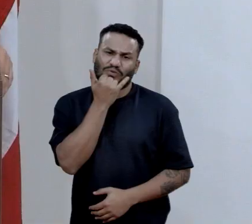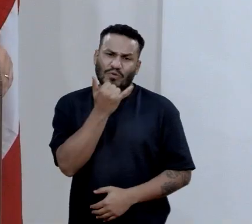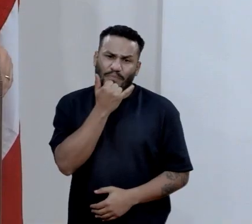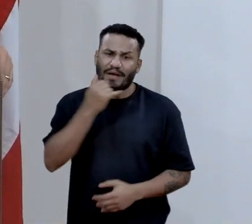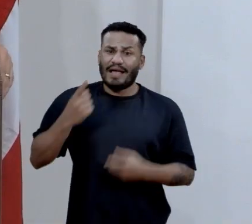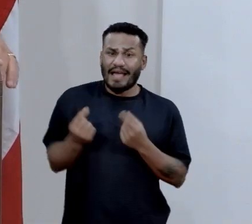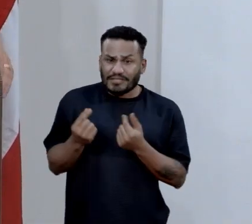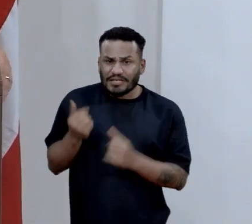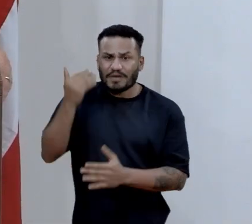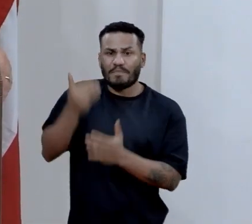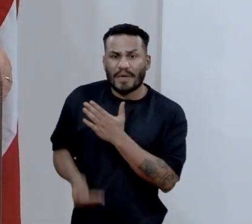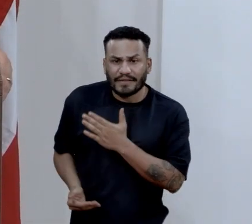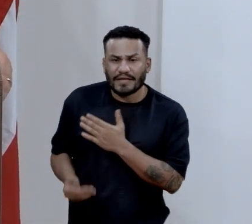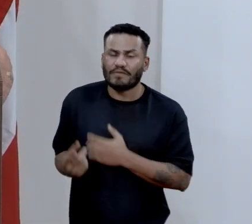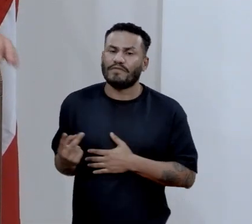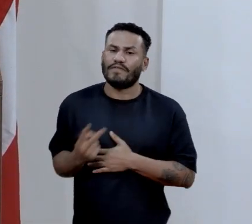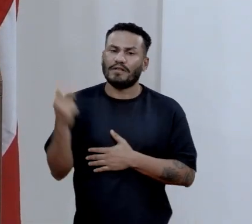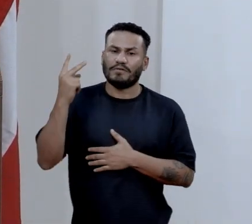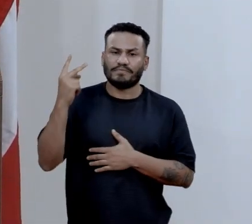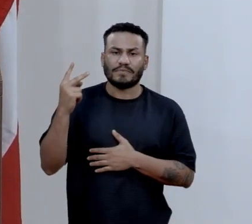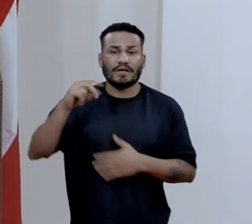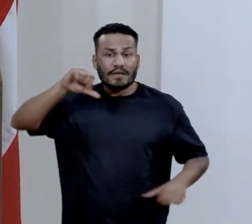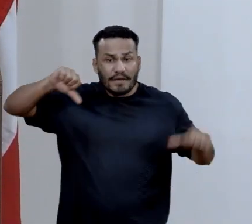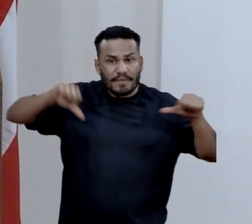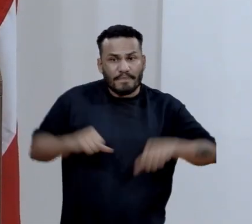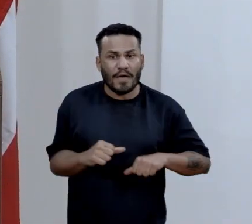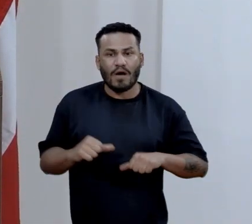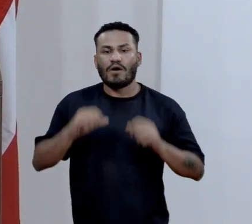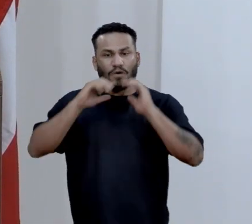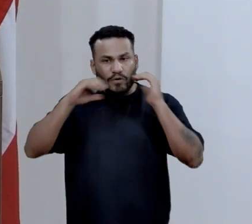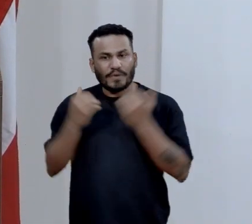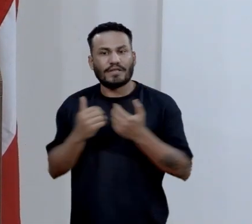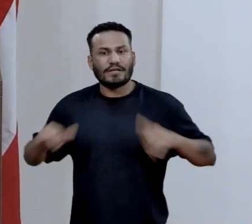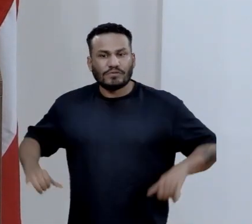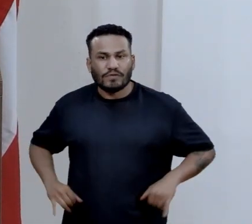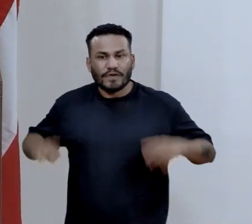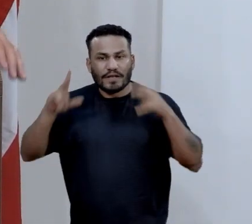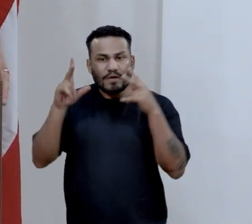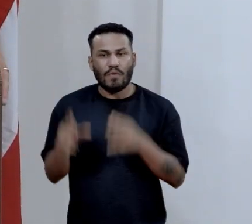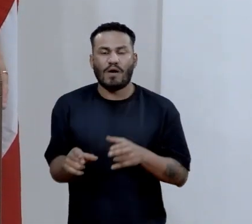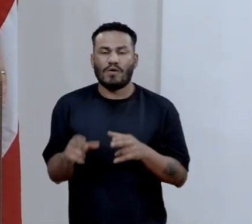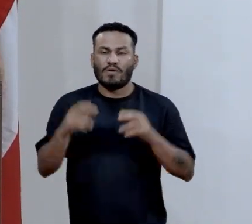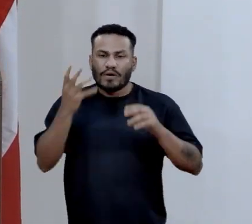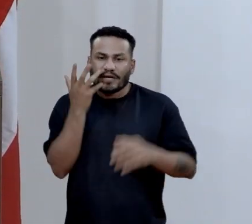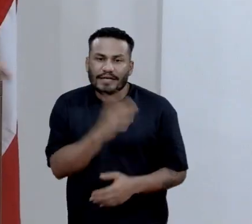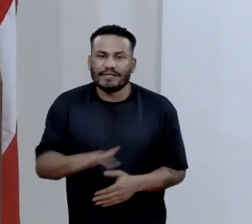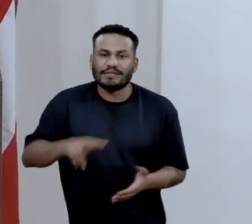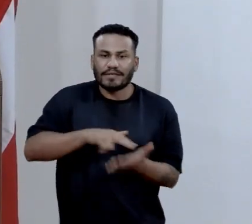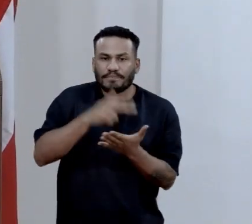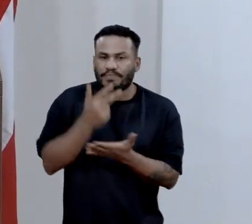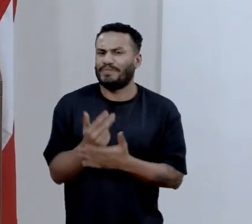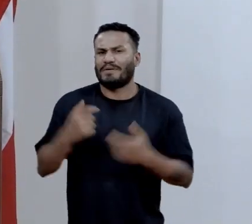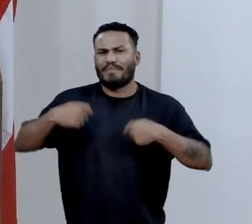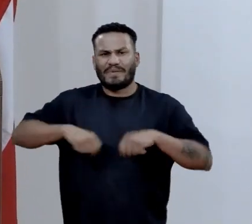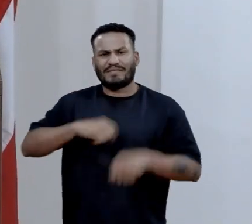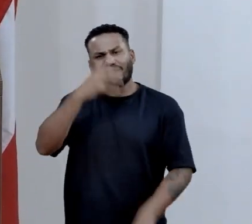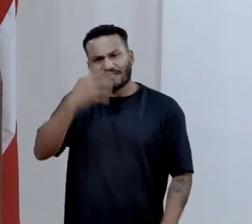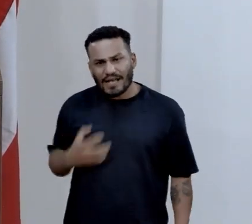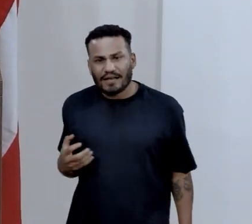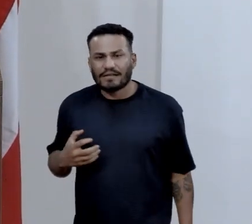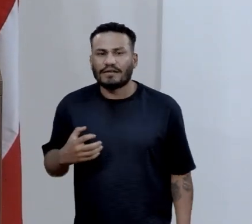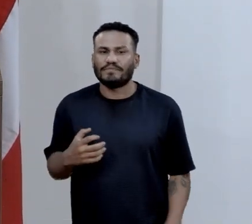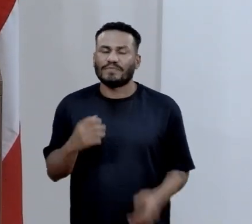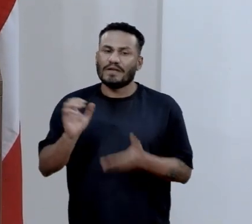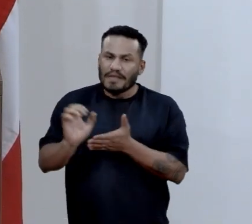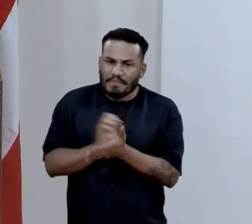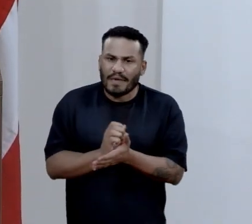mas é dinheiro perdendo valor, e pior, é a comunidade sofrendo, como foi o caso da criança que se machucou. Então, precisa de celeridade. E